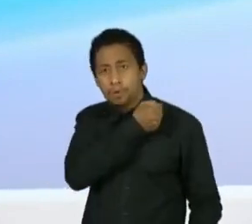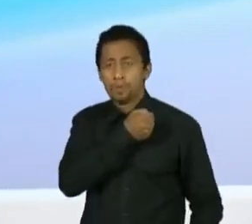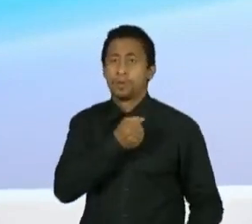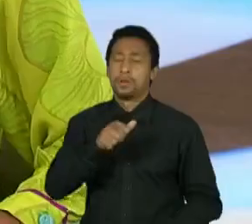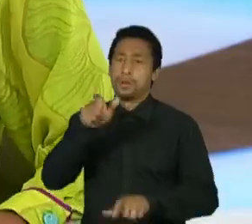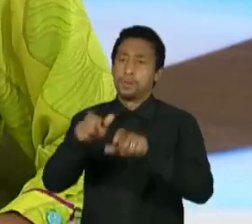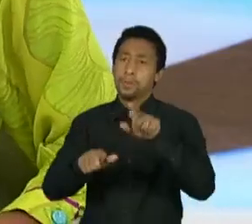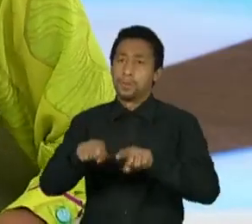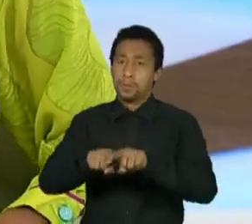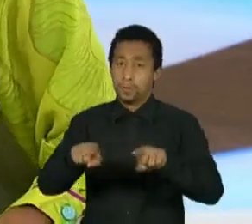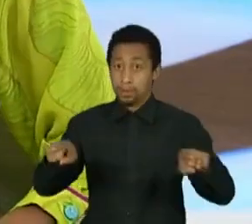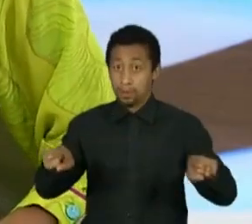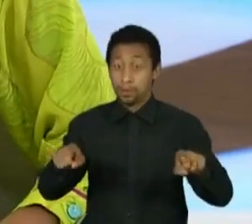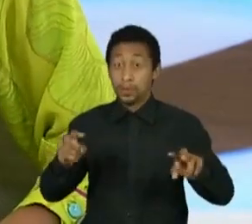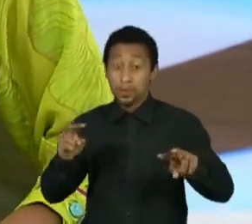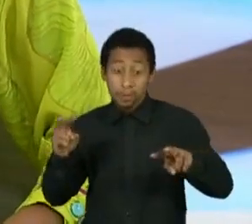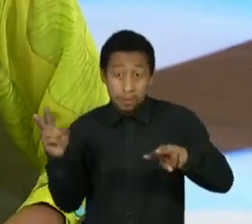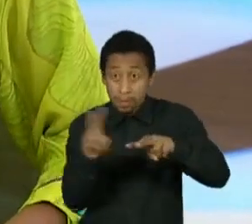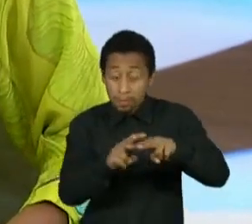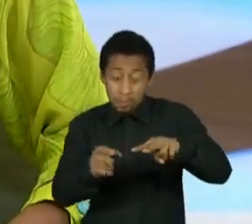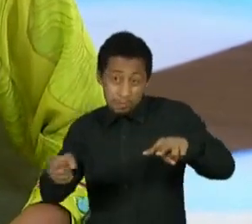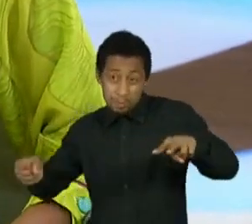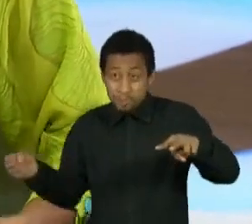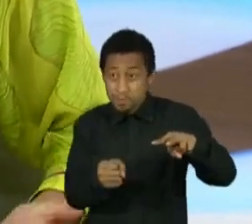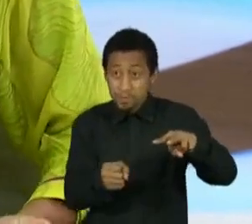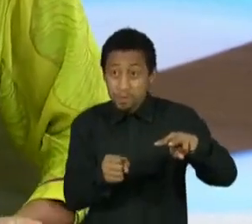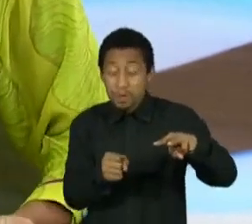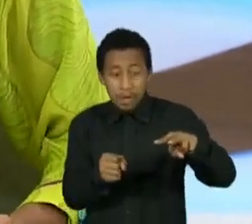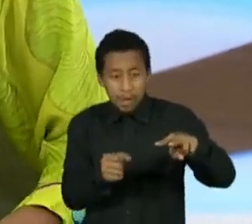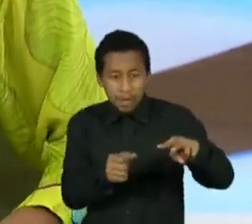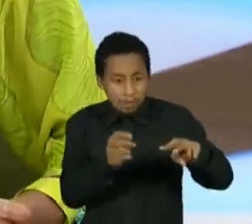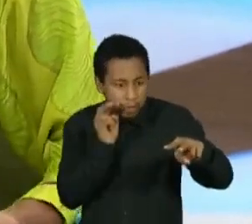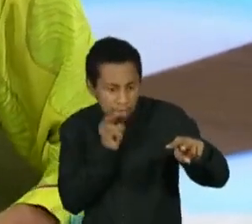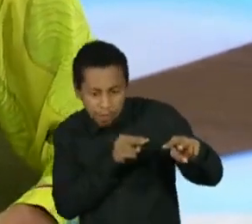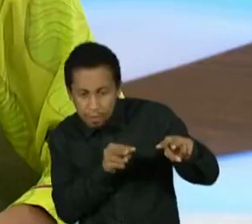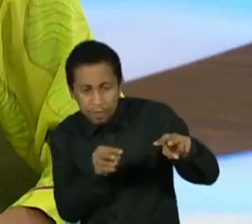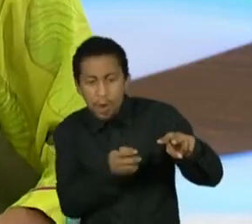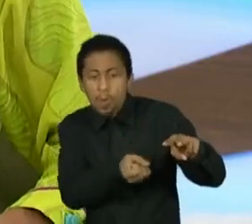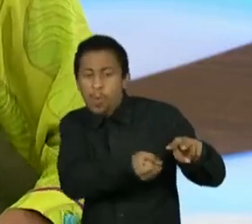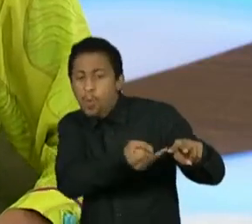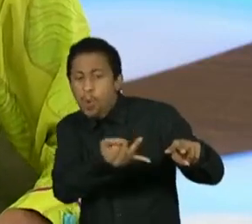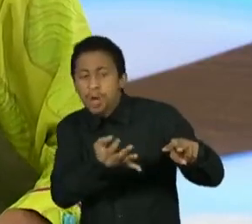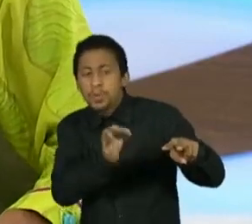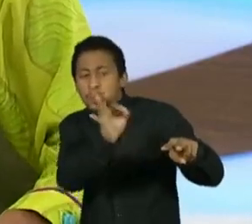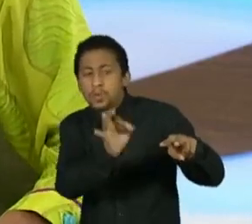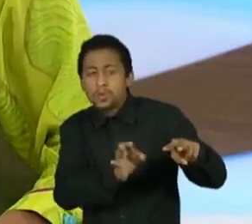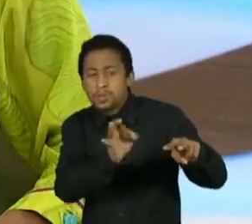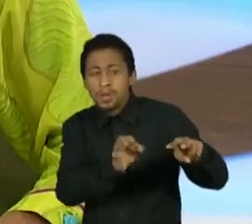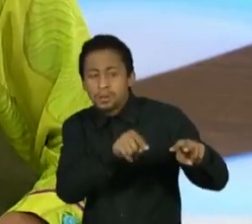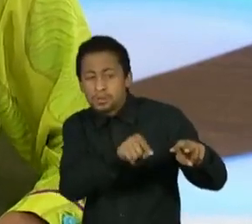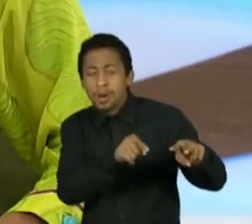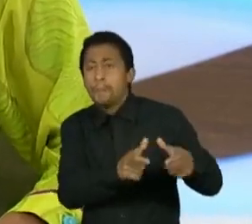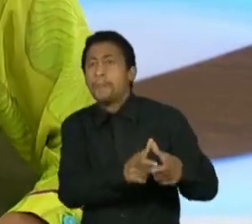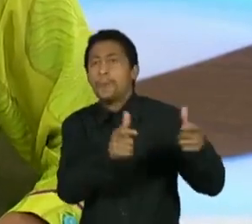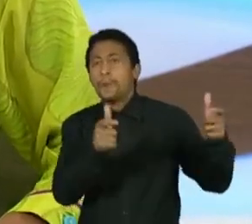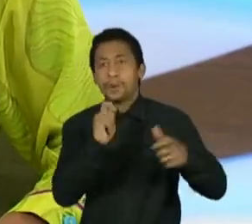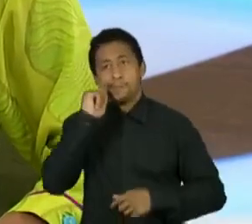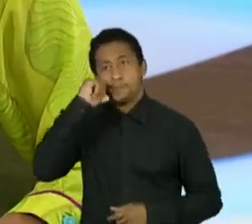encarcerada hoje, a gente tem a maioria do povo preto. Quando a gente vê uma mulher que é presa por roubar um